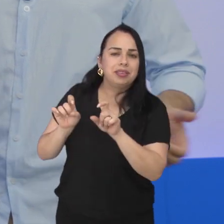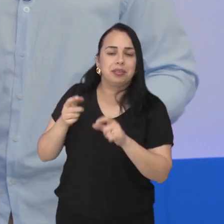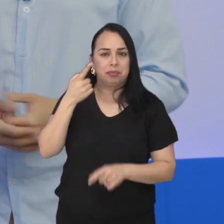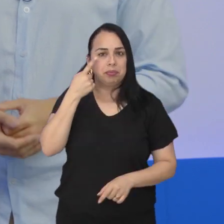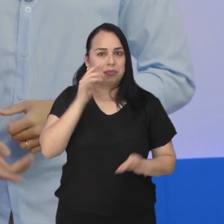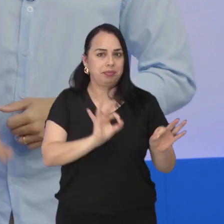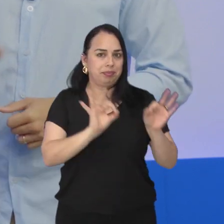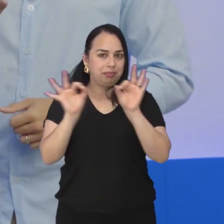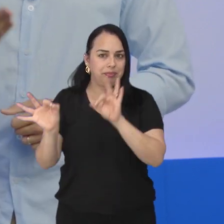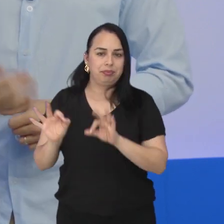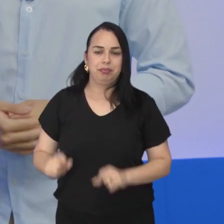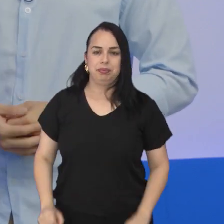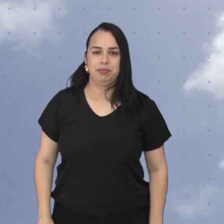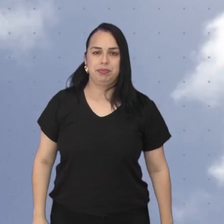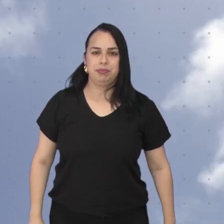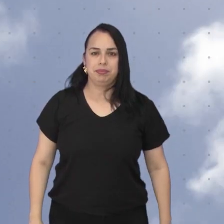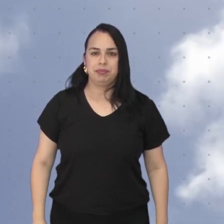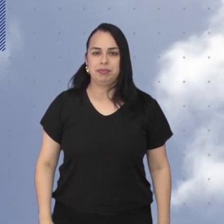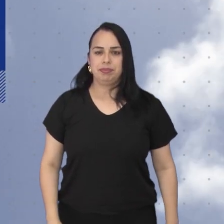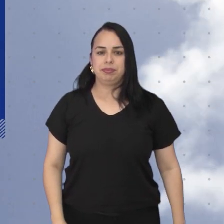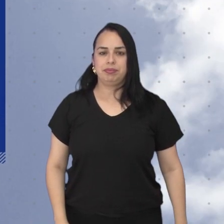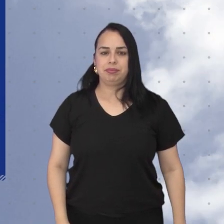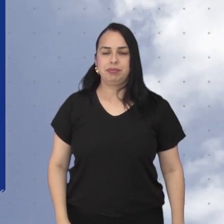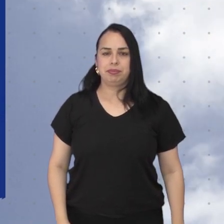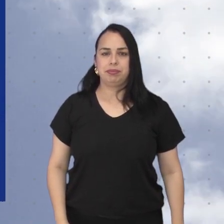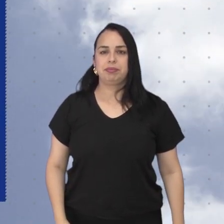amanhã, terça-feira? Confira.